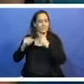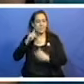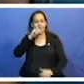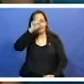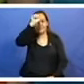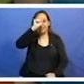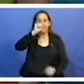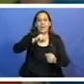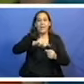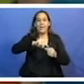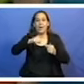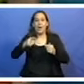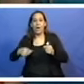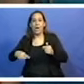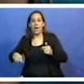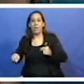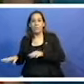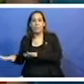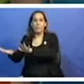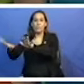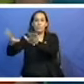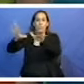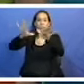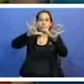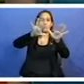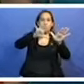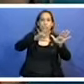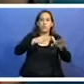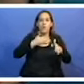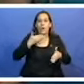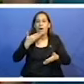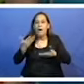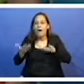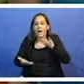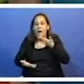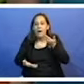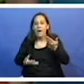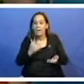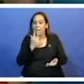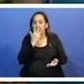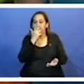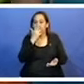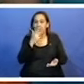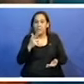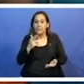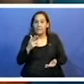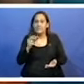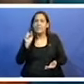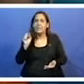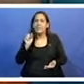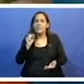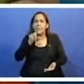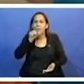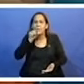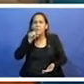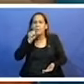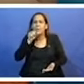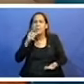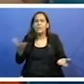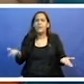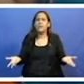seu rabo forma um leque que causa admiração. Parece com avestruz. Que pássaro é esse?